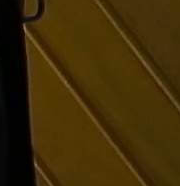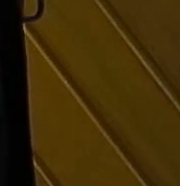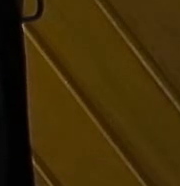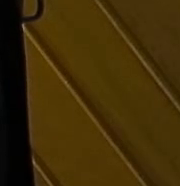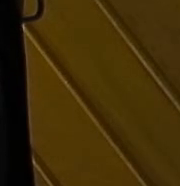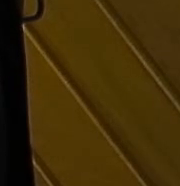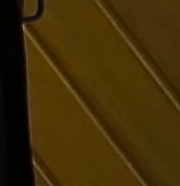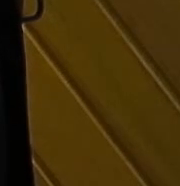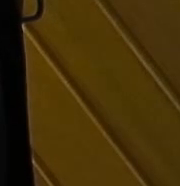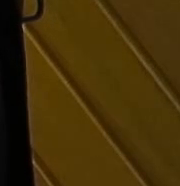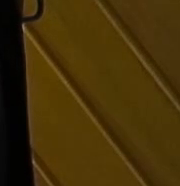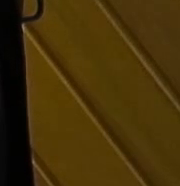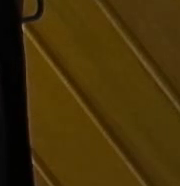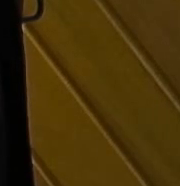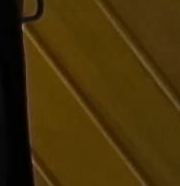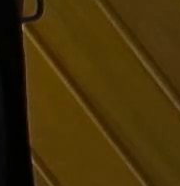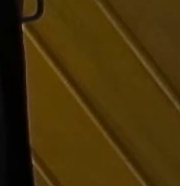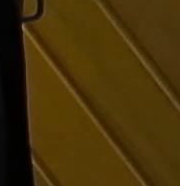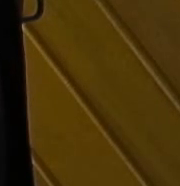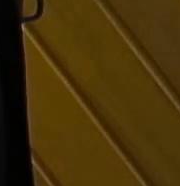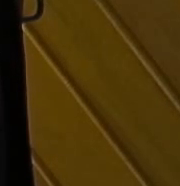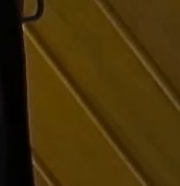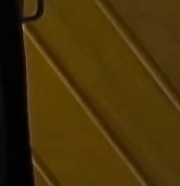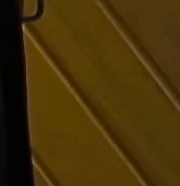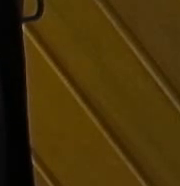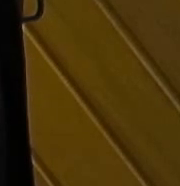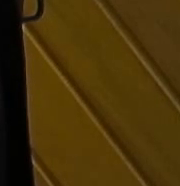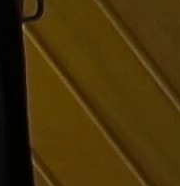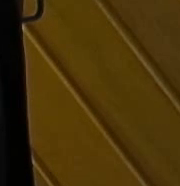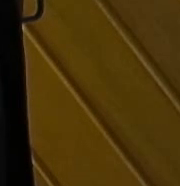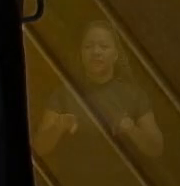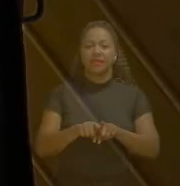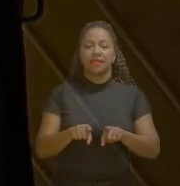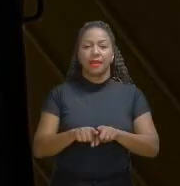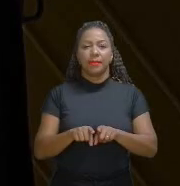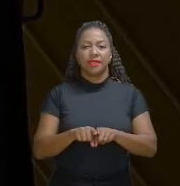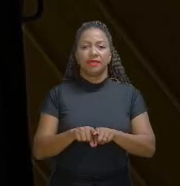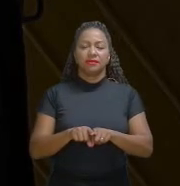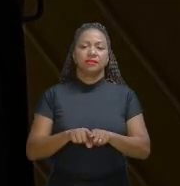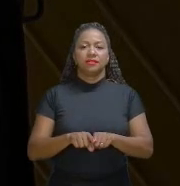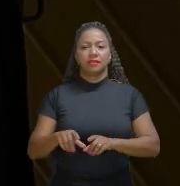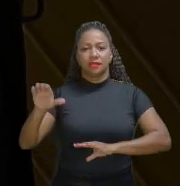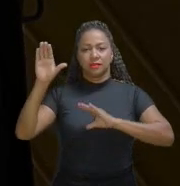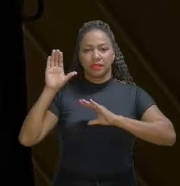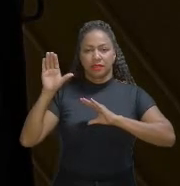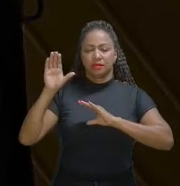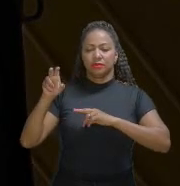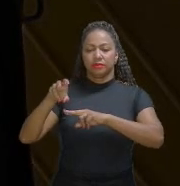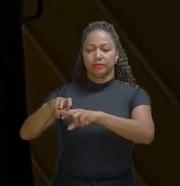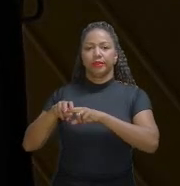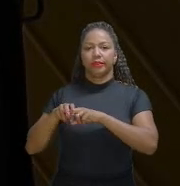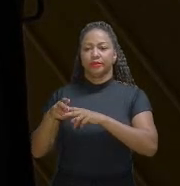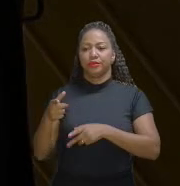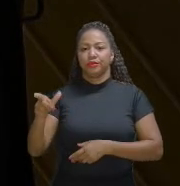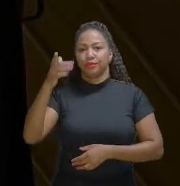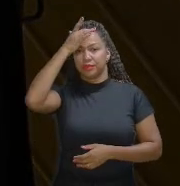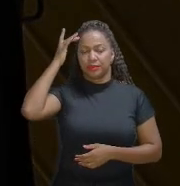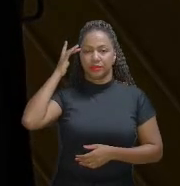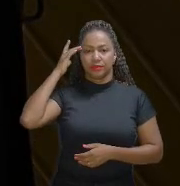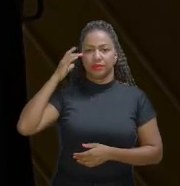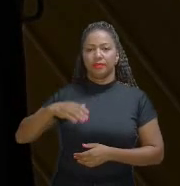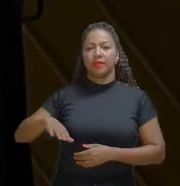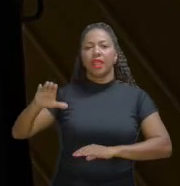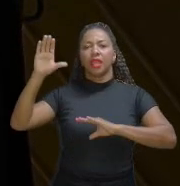zeradas, ausência de atos materiais de campanha, bem como a atuação das candidatas em favor de terceiros, especialmente candidatos do